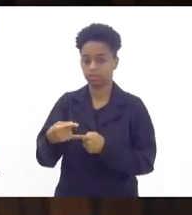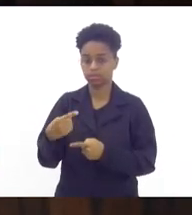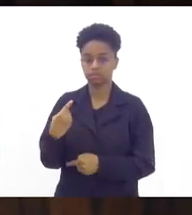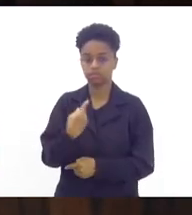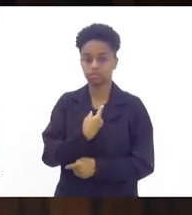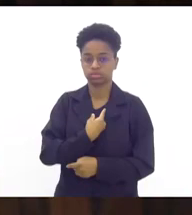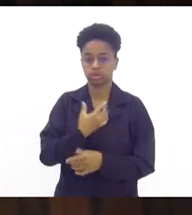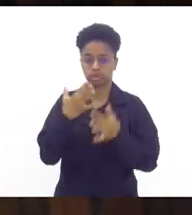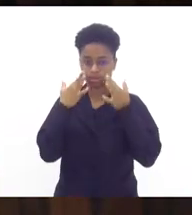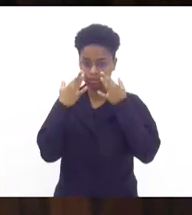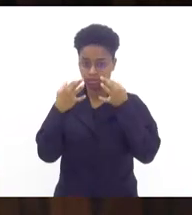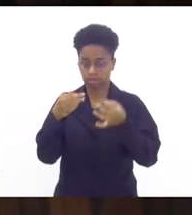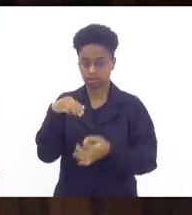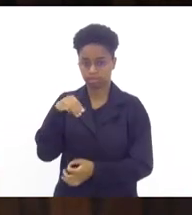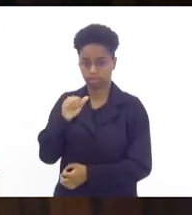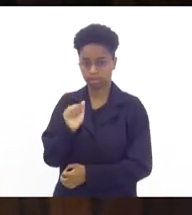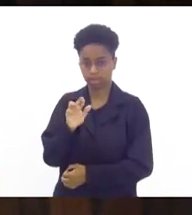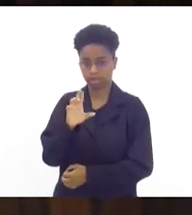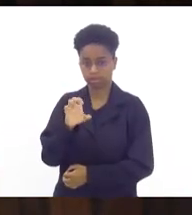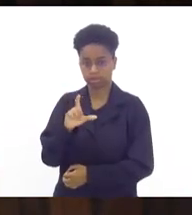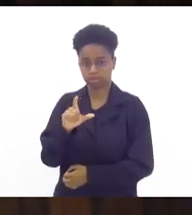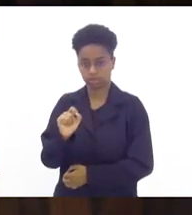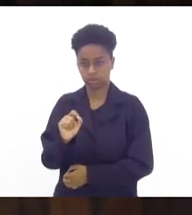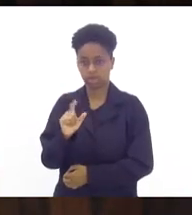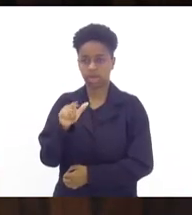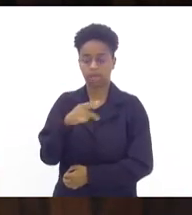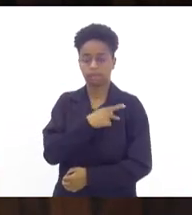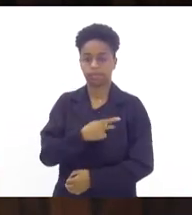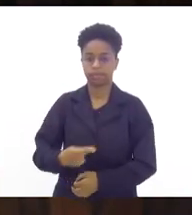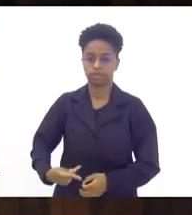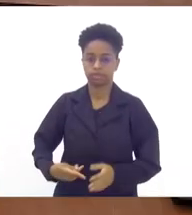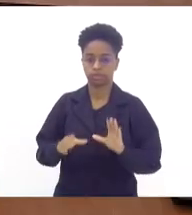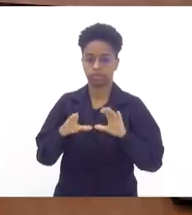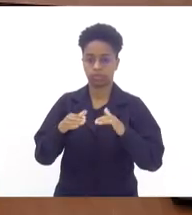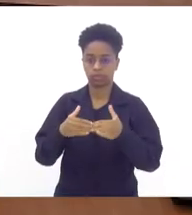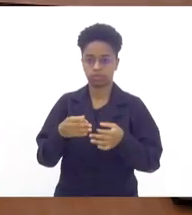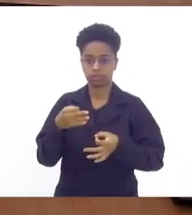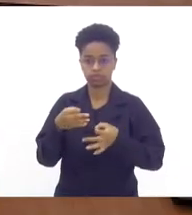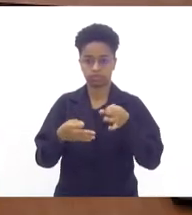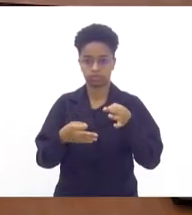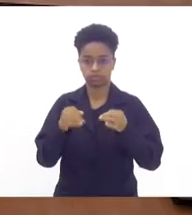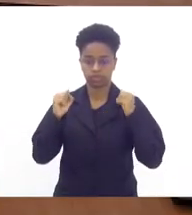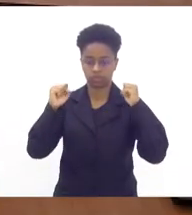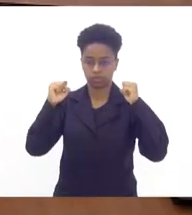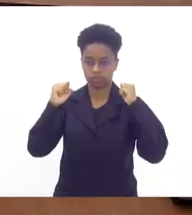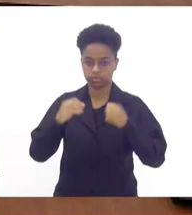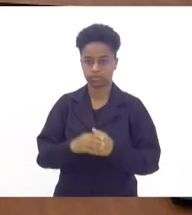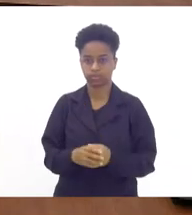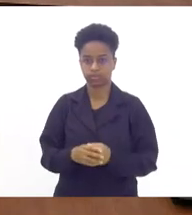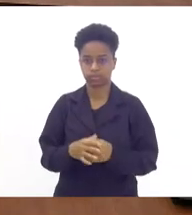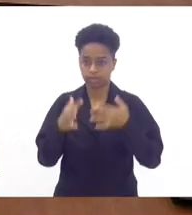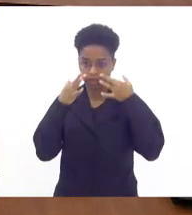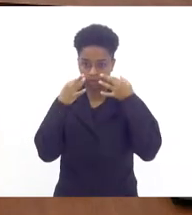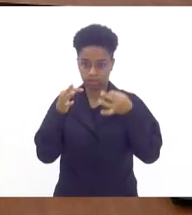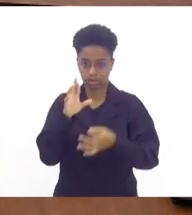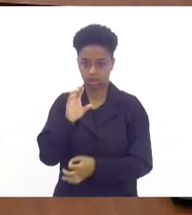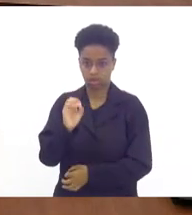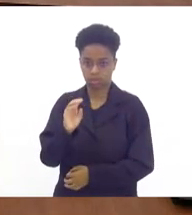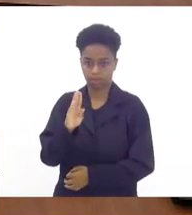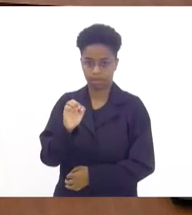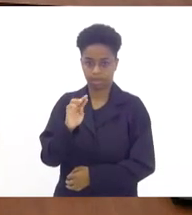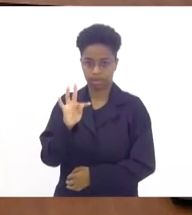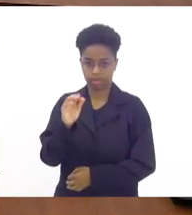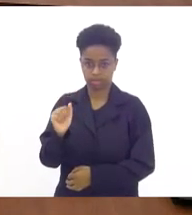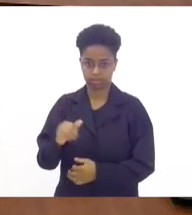Marcelo Vargas do presidente da Comissão juizado do torcedor senhora Roberta Vasconcelos